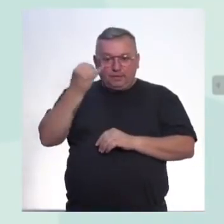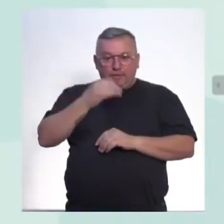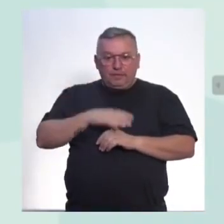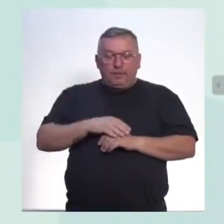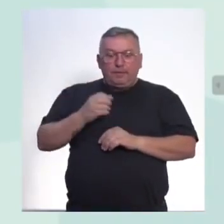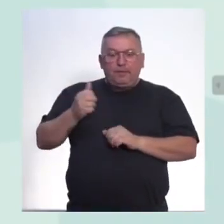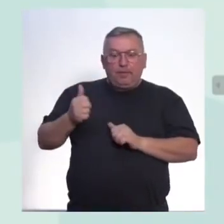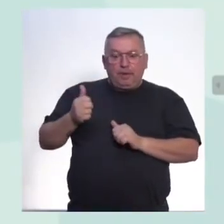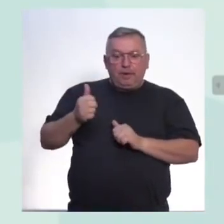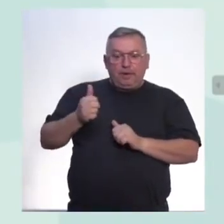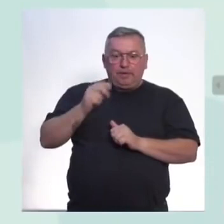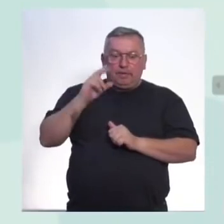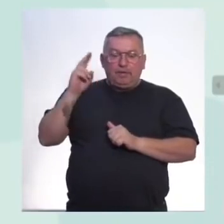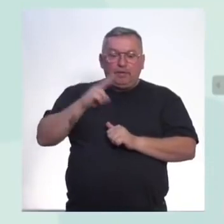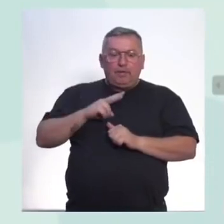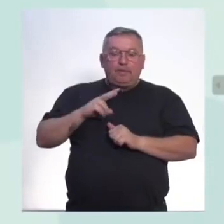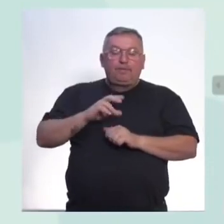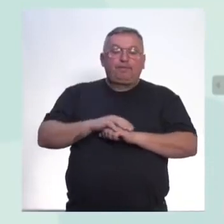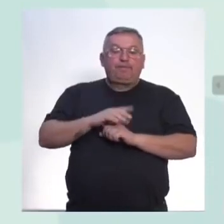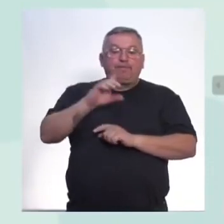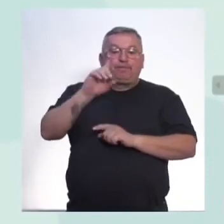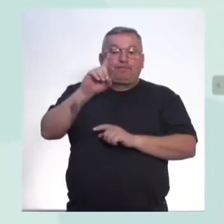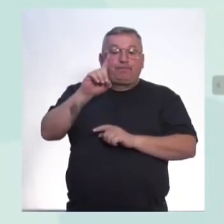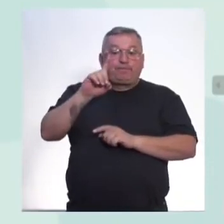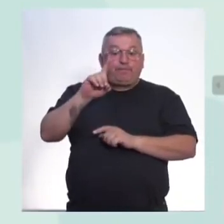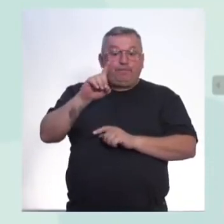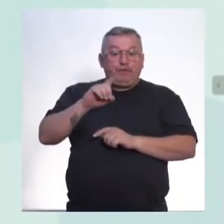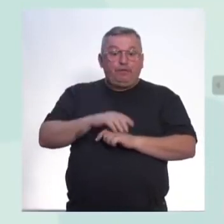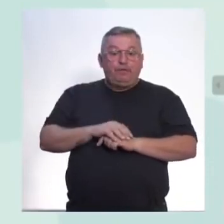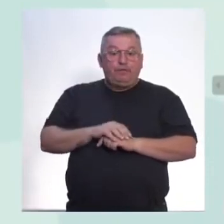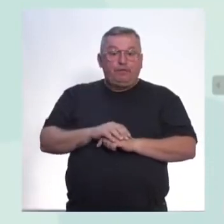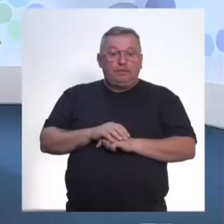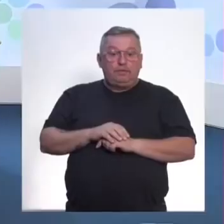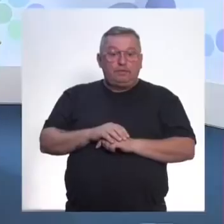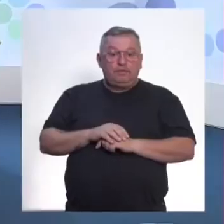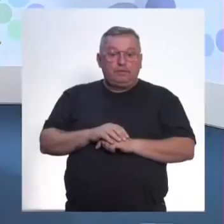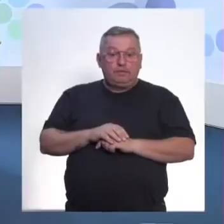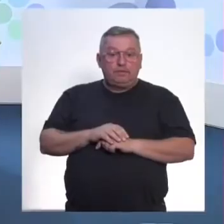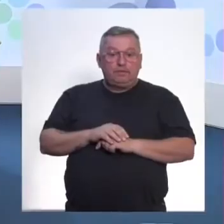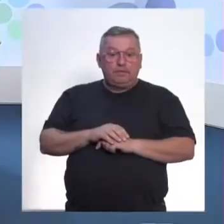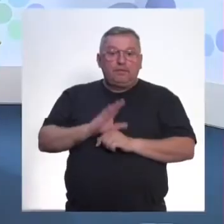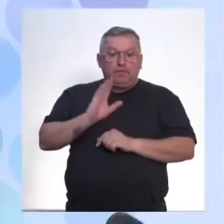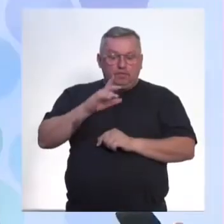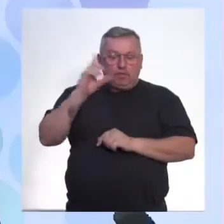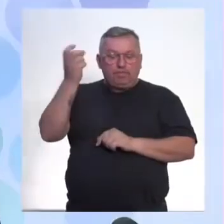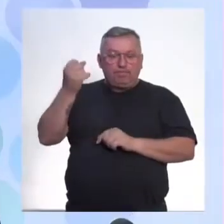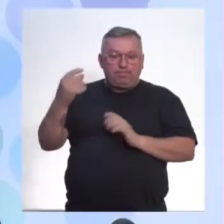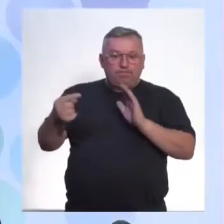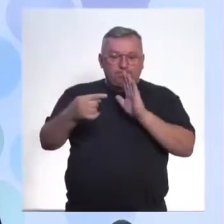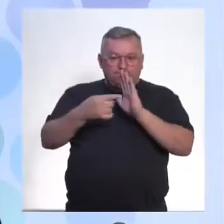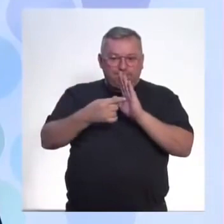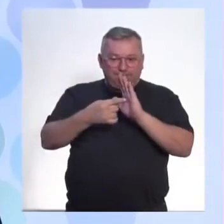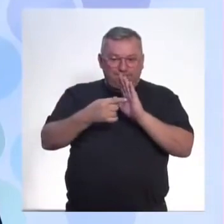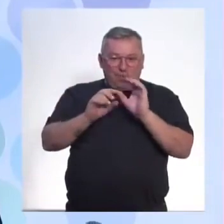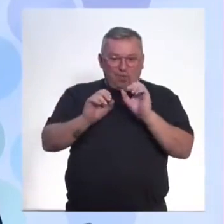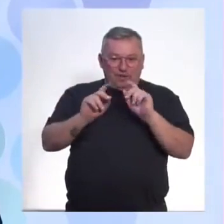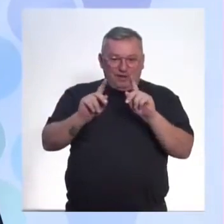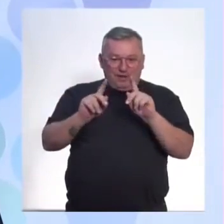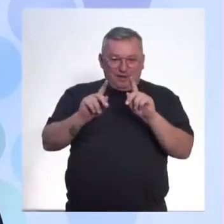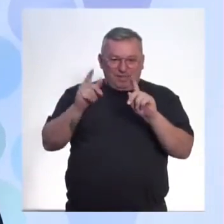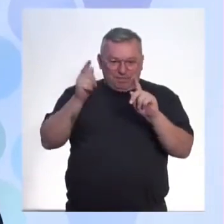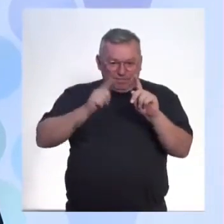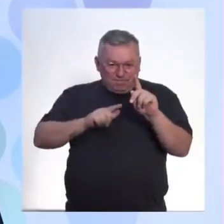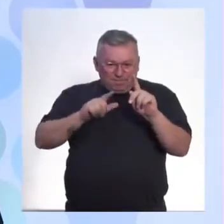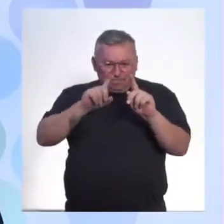Tudo bem? Então vamos lá as coordenadas do ponto D, 3 e 0, como já havia sido definido. Tá claro? Estamos eliminando